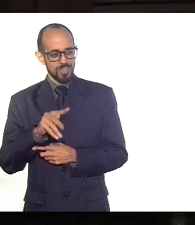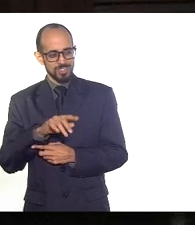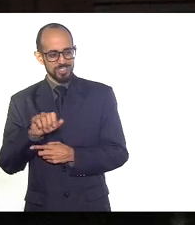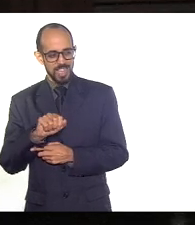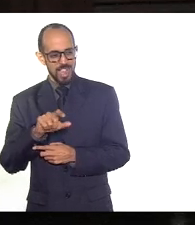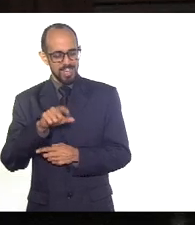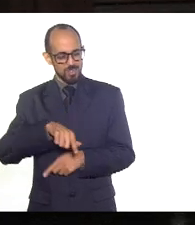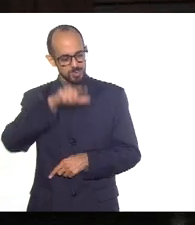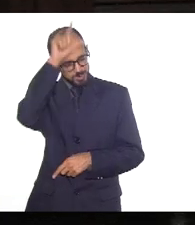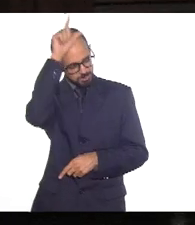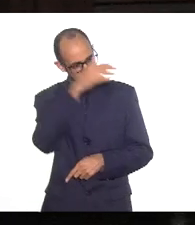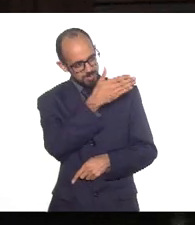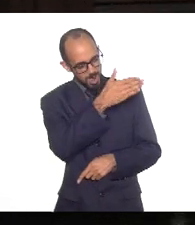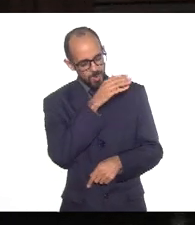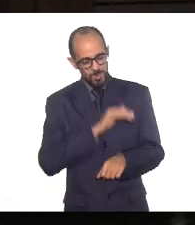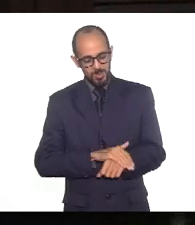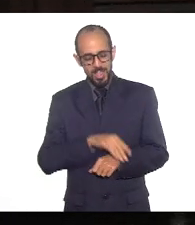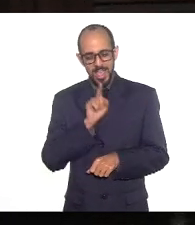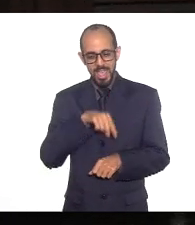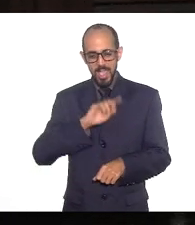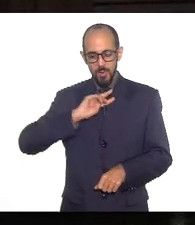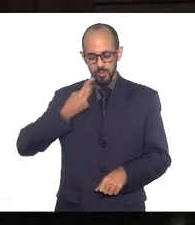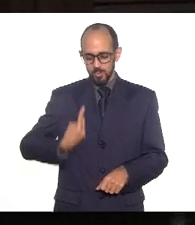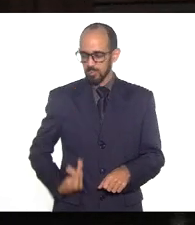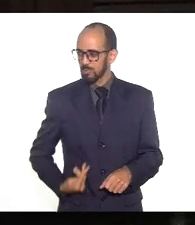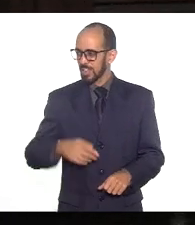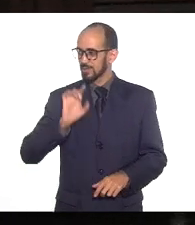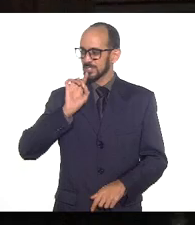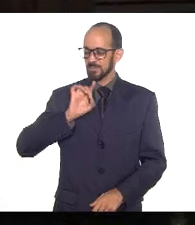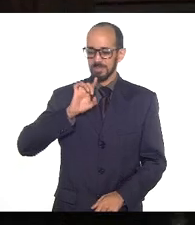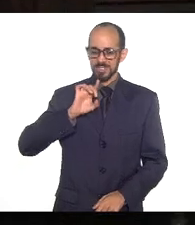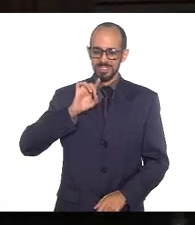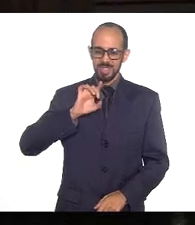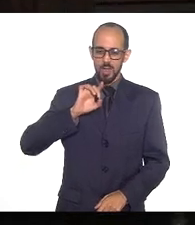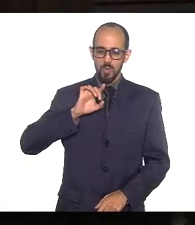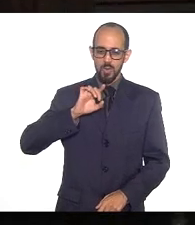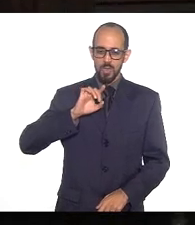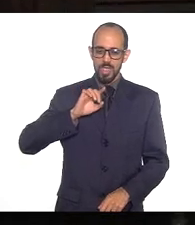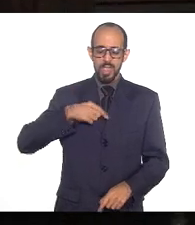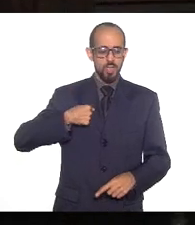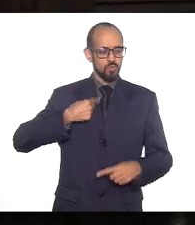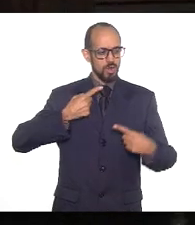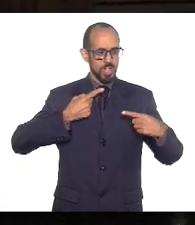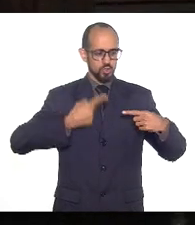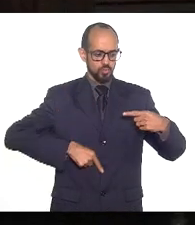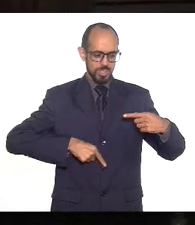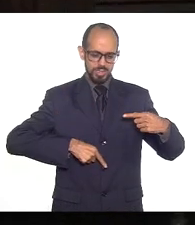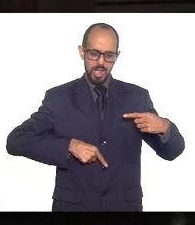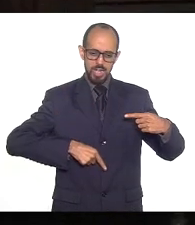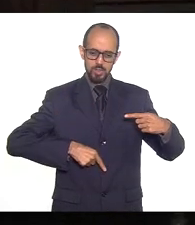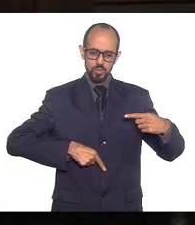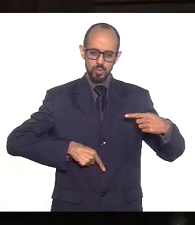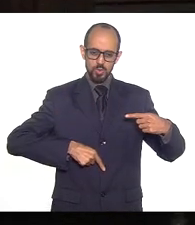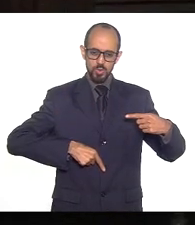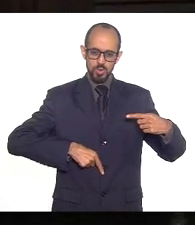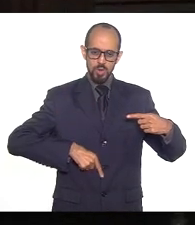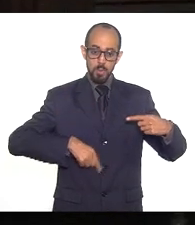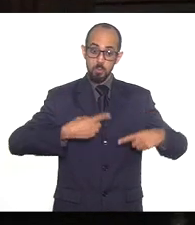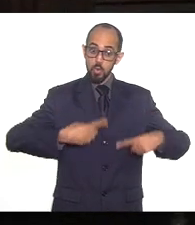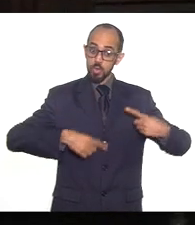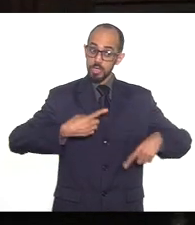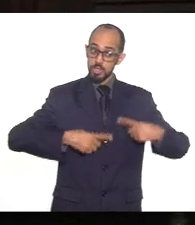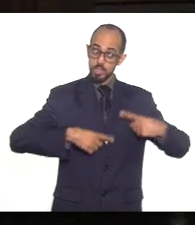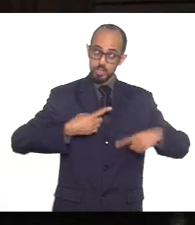especial eu praticamente durante quase toda a minha vida eu fui adversário político do nos Paulo em